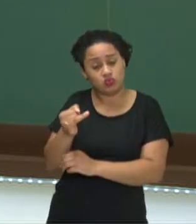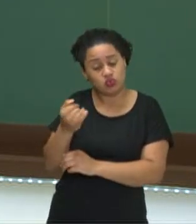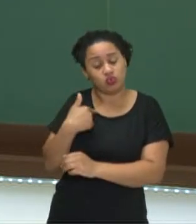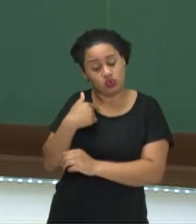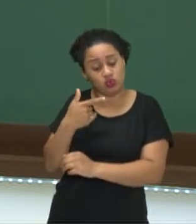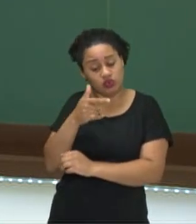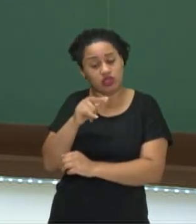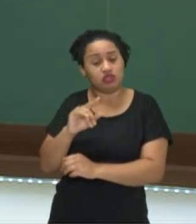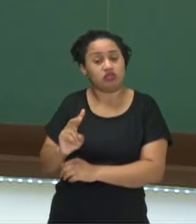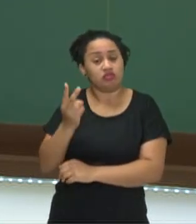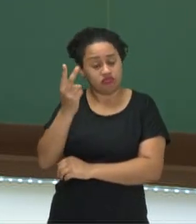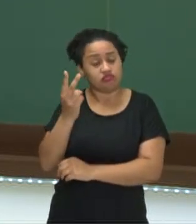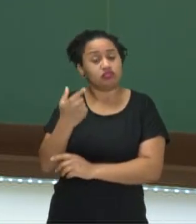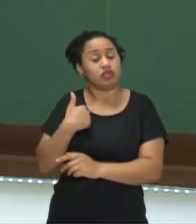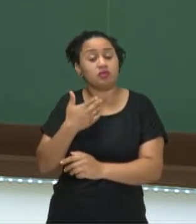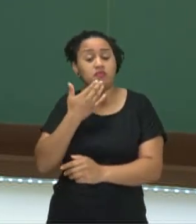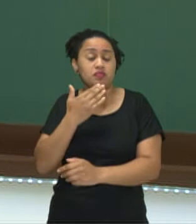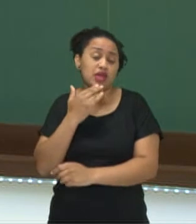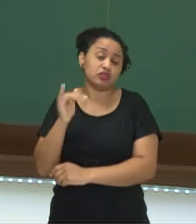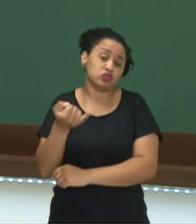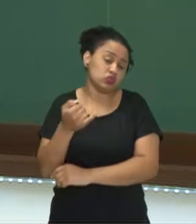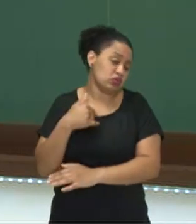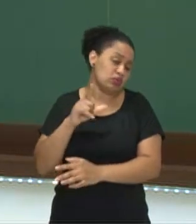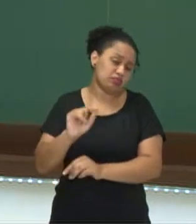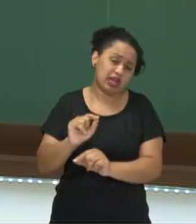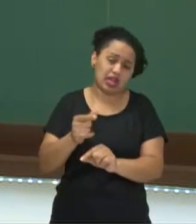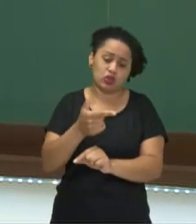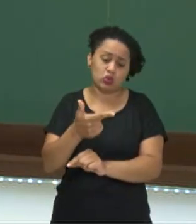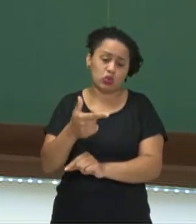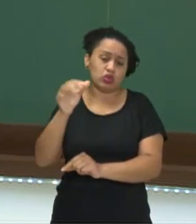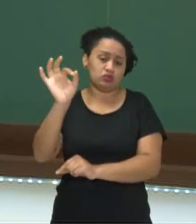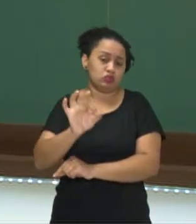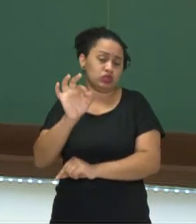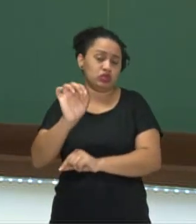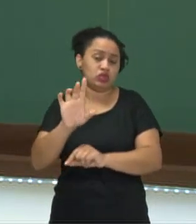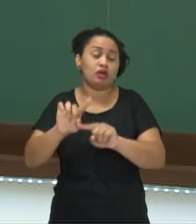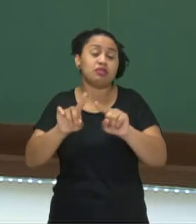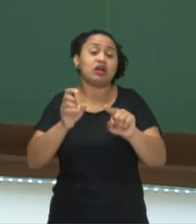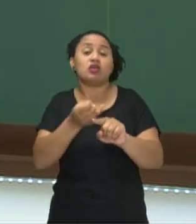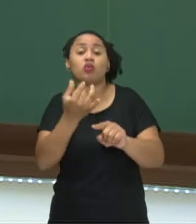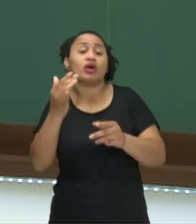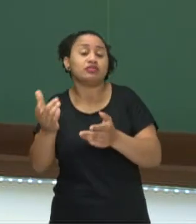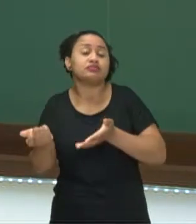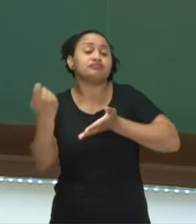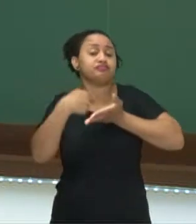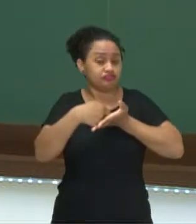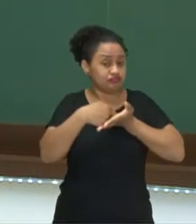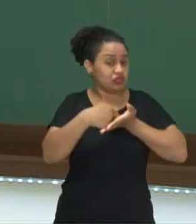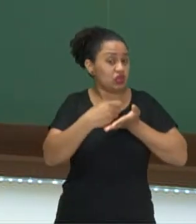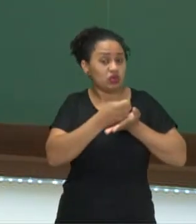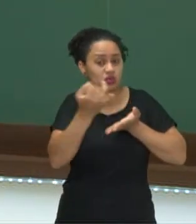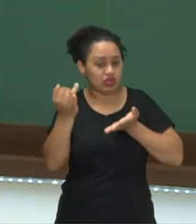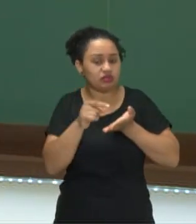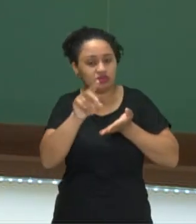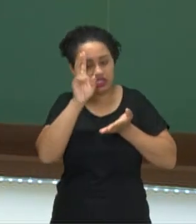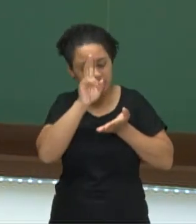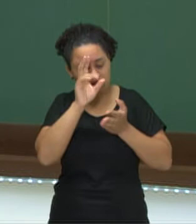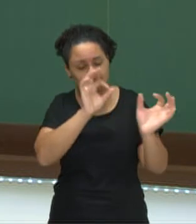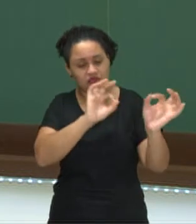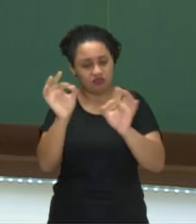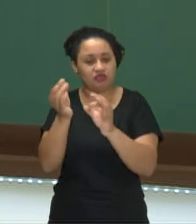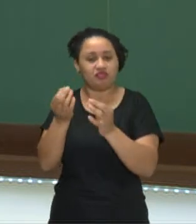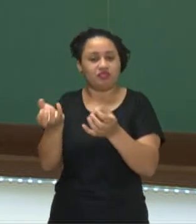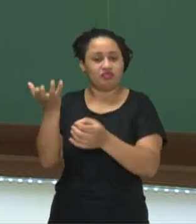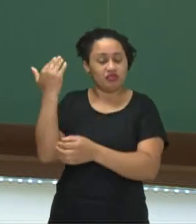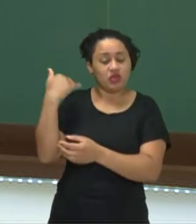esse valor. Está cobrando um juro bem barato, né? 2%. Mas quanto que ela vai receber? Como vocês lembraram dos vídeos anteriores,